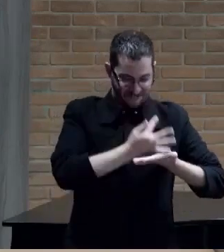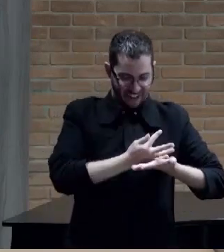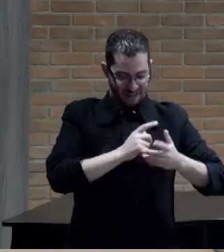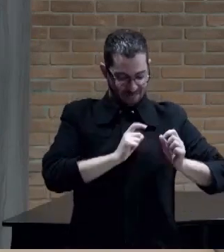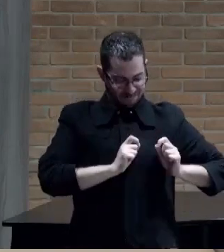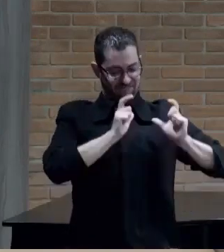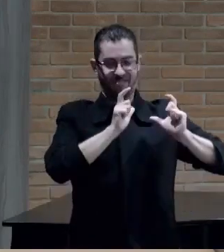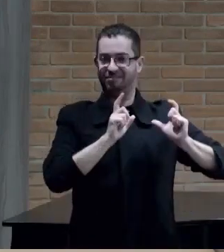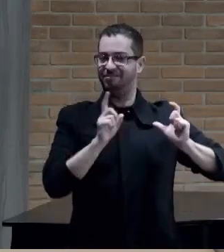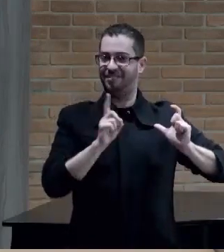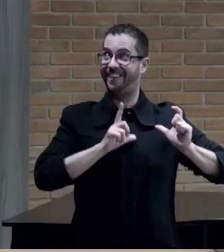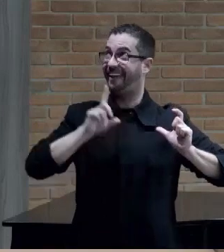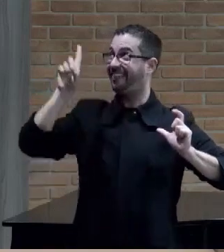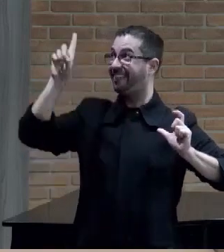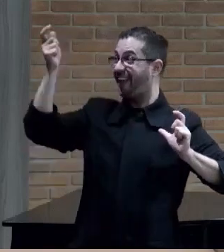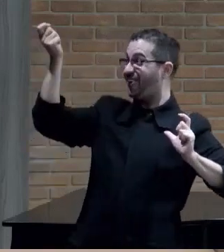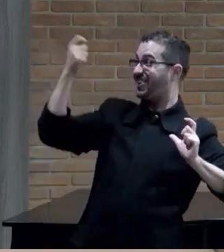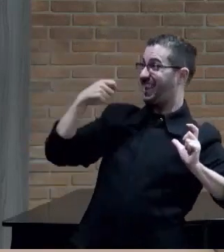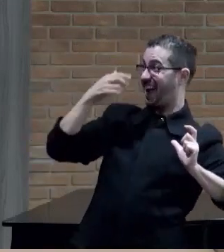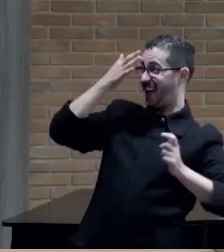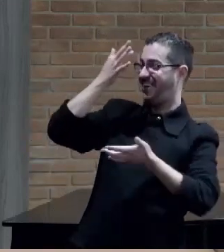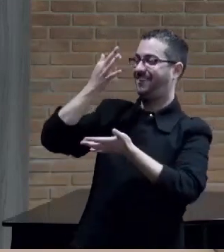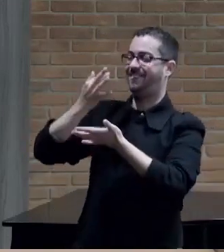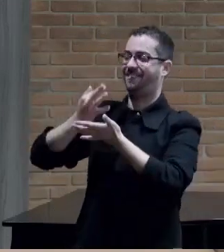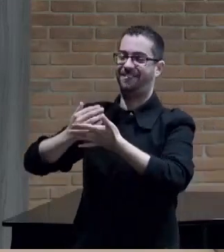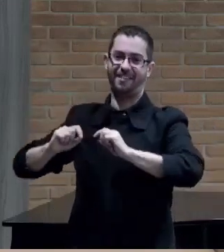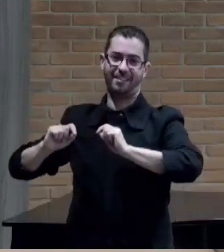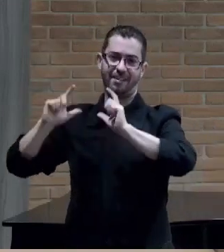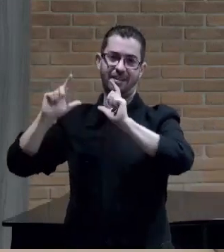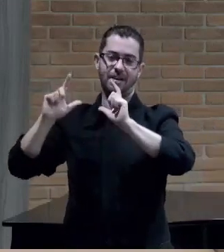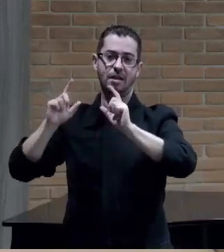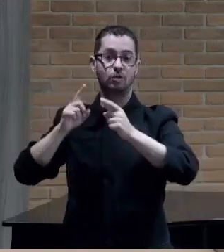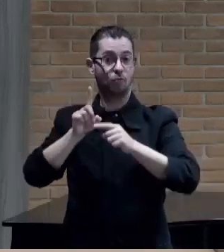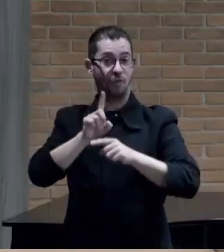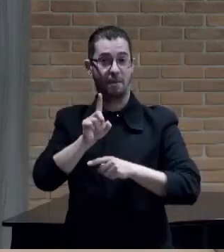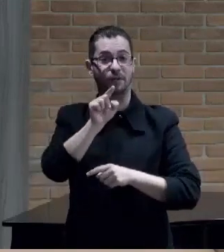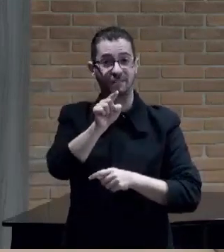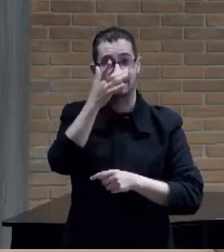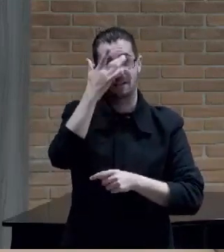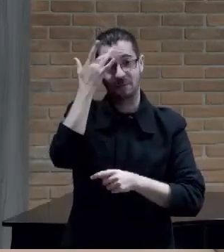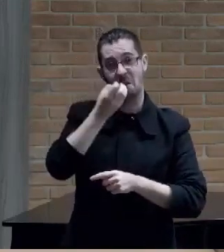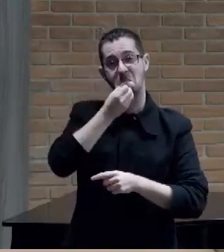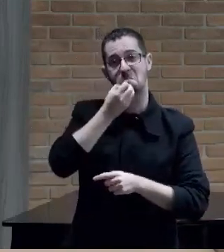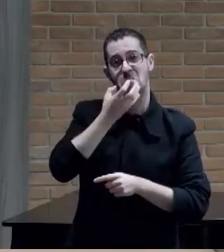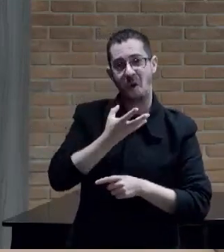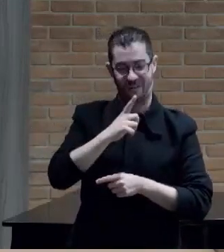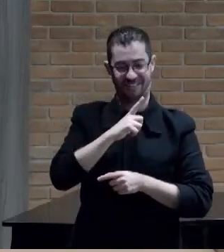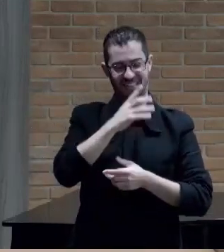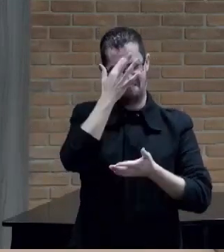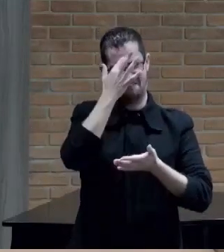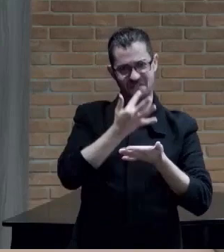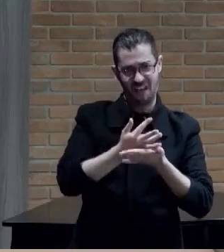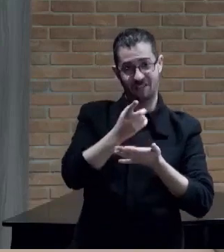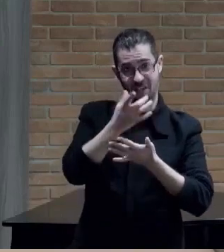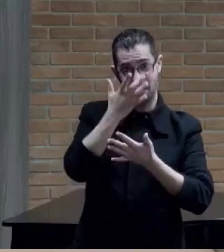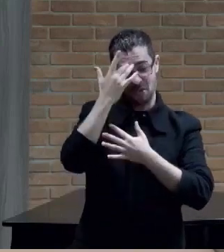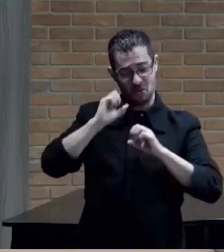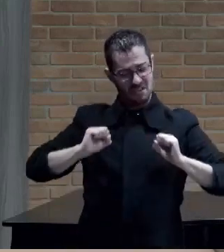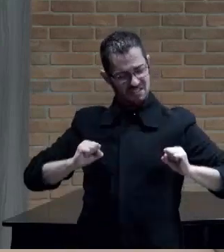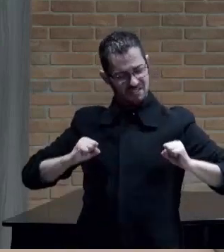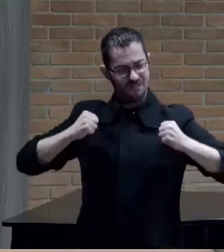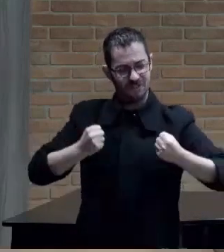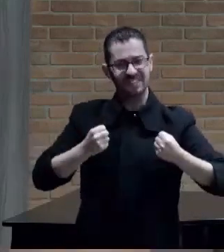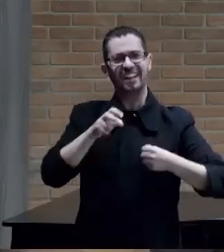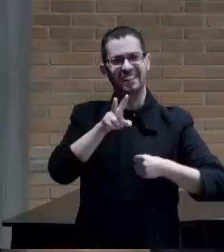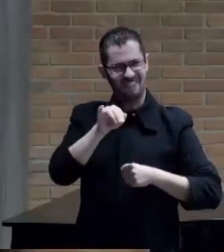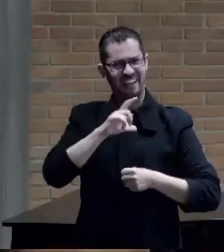você, porque você é uma pessoa boa, porque você é uma pessoa esforçada, porque você é